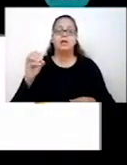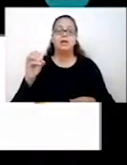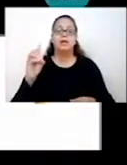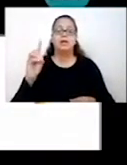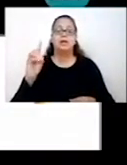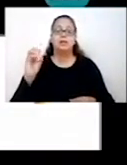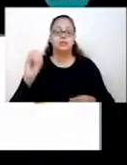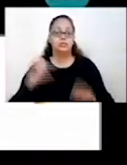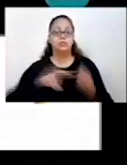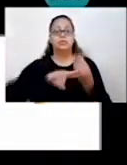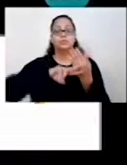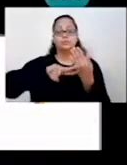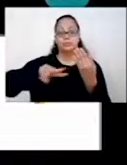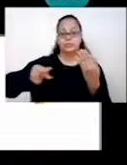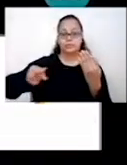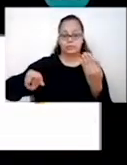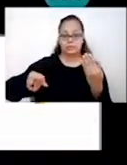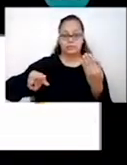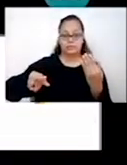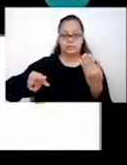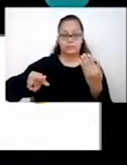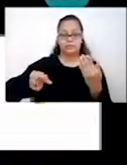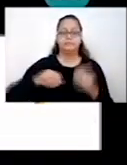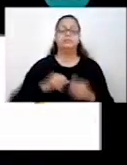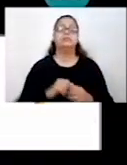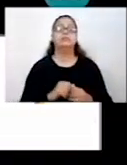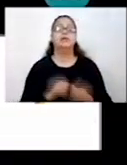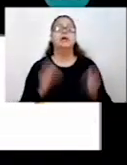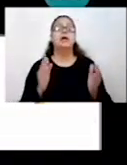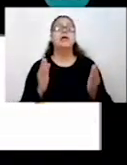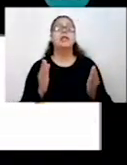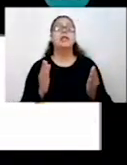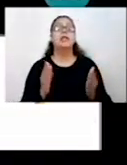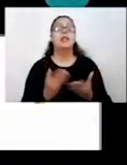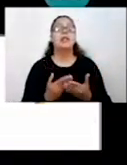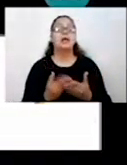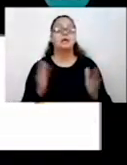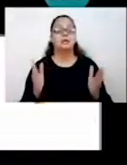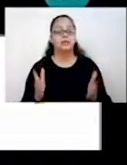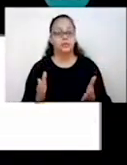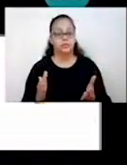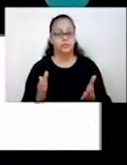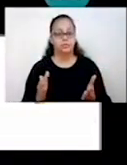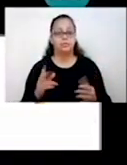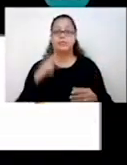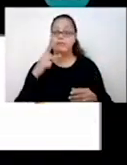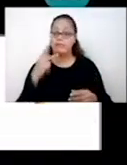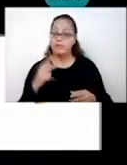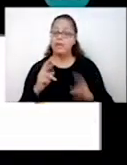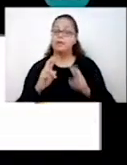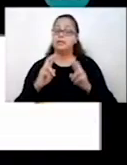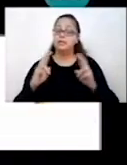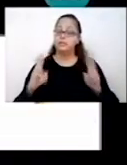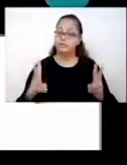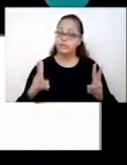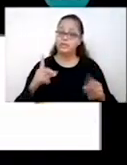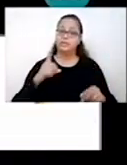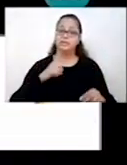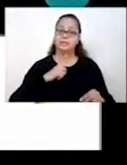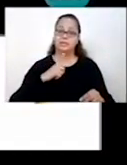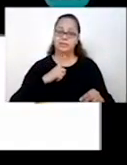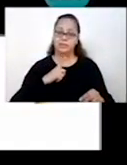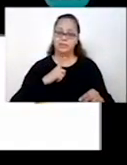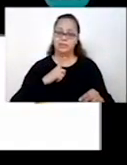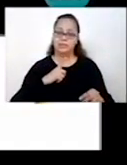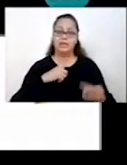das causas, desse fenômeno e também das suas consequências. Na aula de hoje, nós vamos falar aí das diferenças,